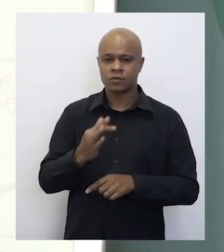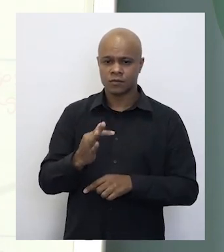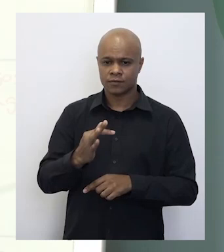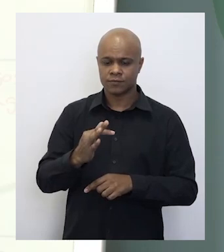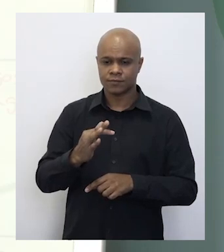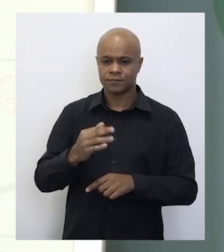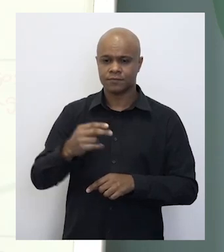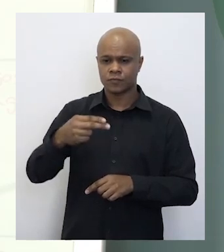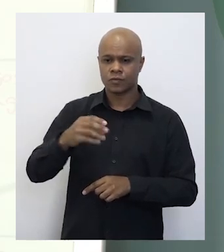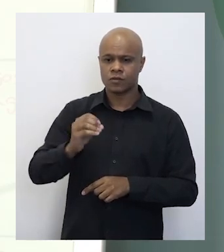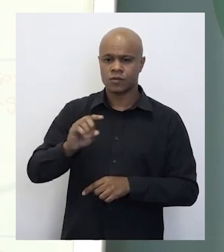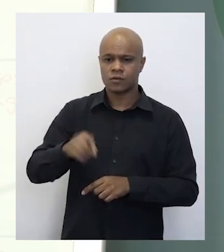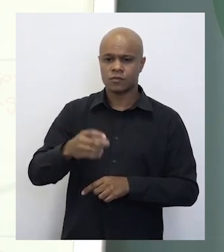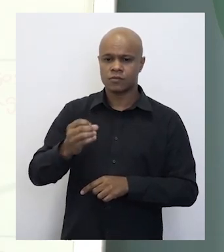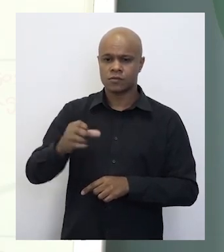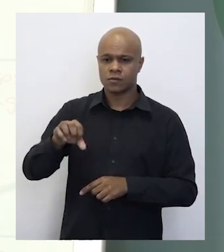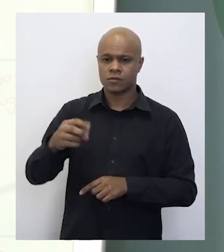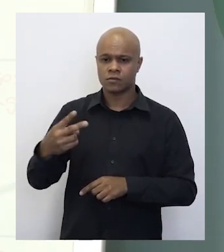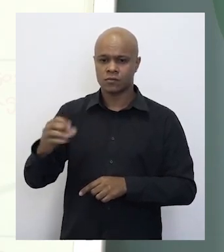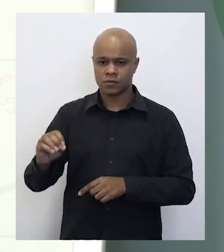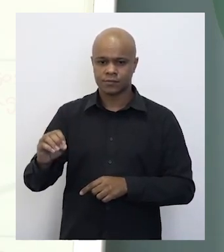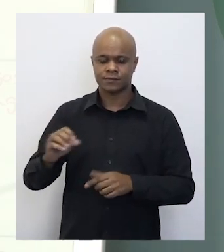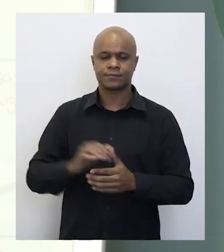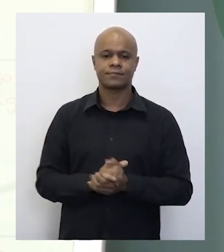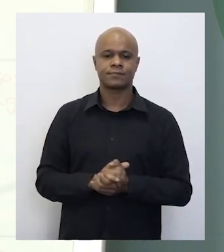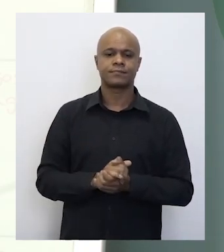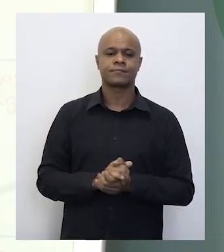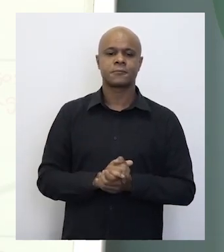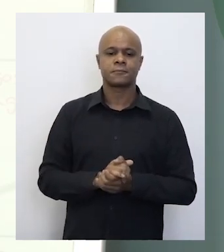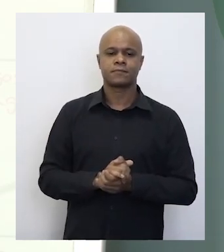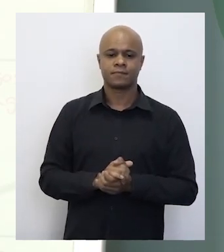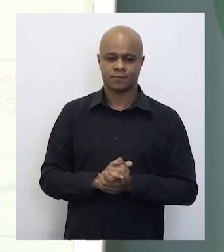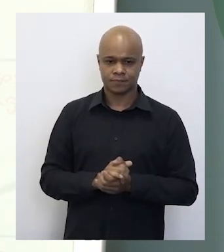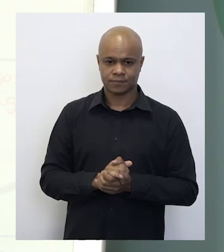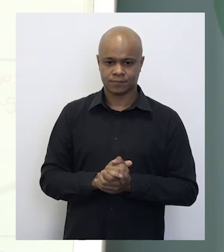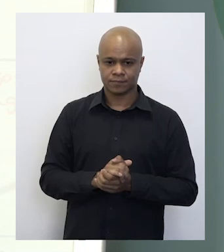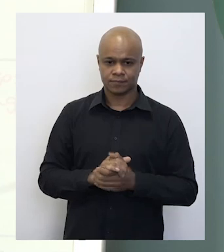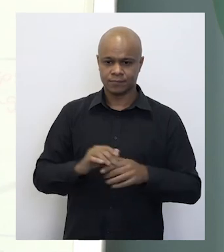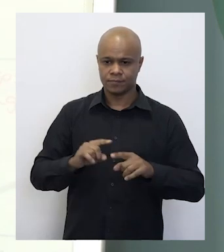0,0920. Então, aqui embaixo. HF é meu reagente, então vai no denominador.